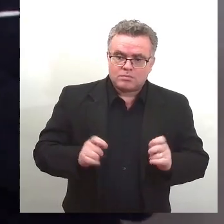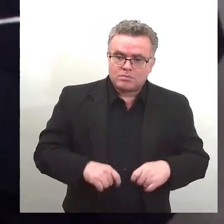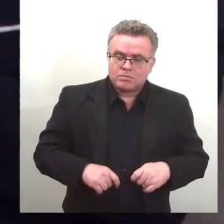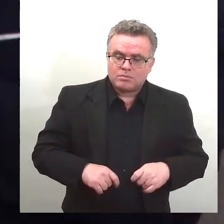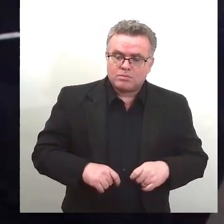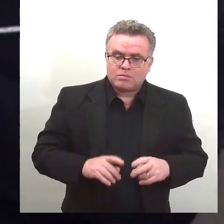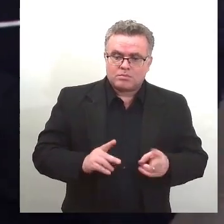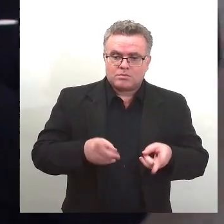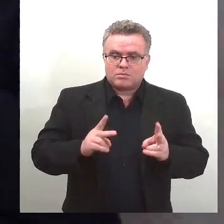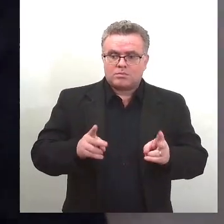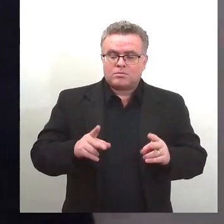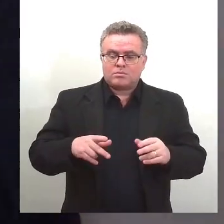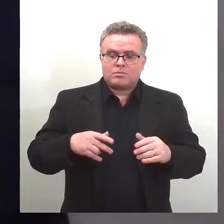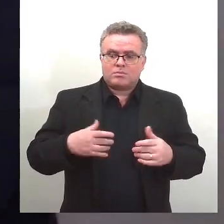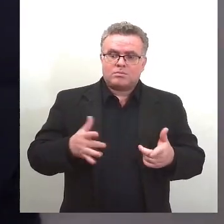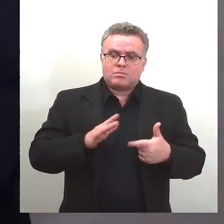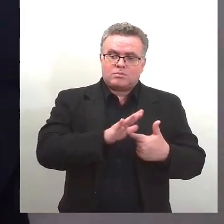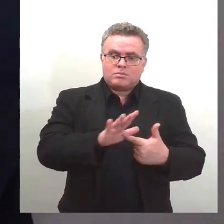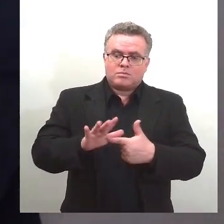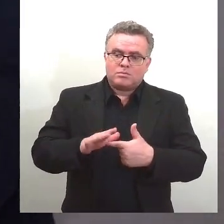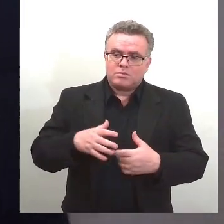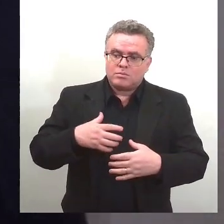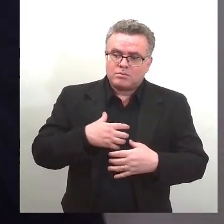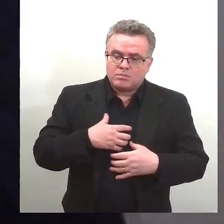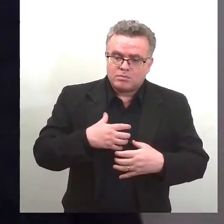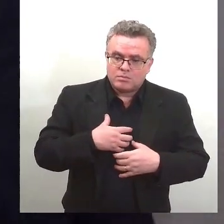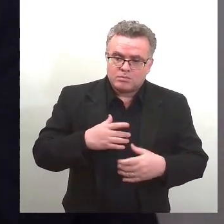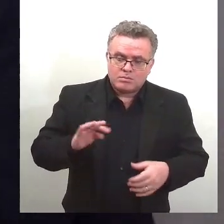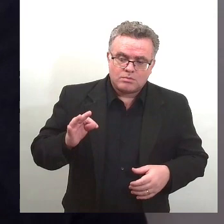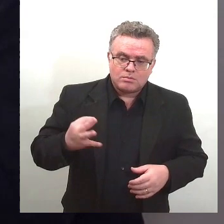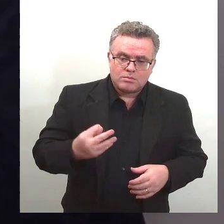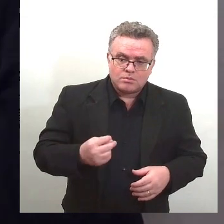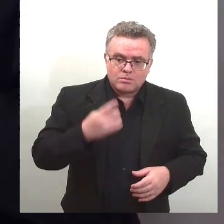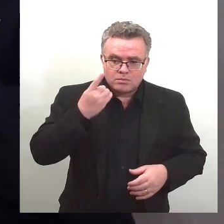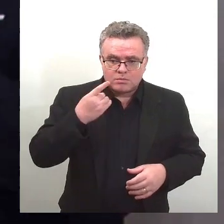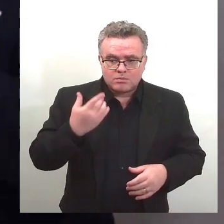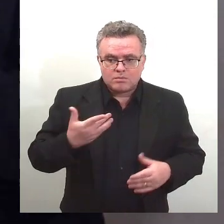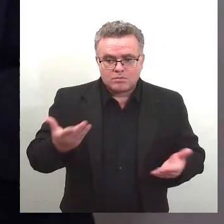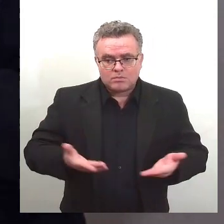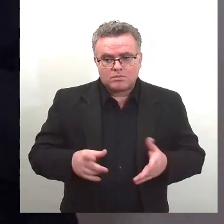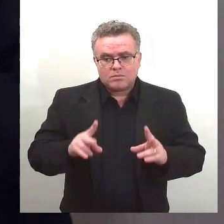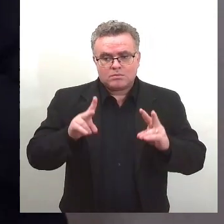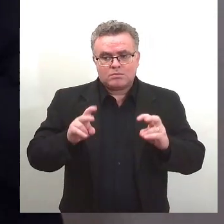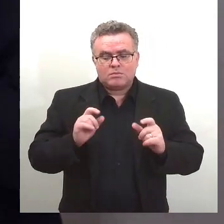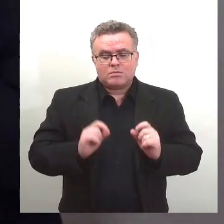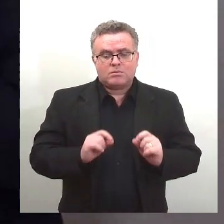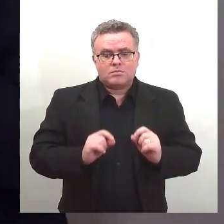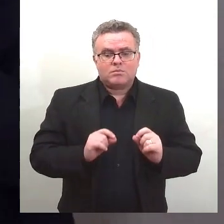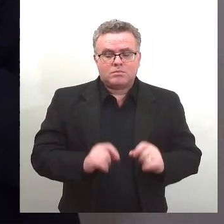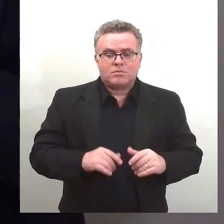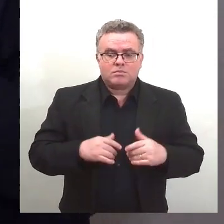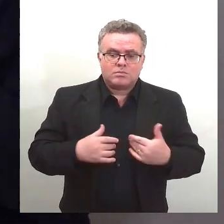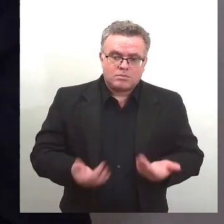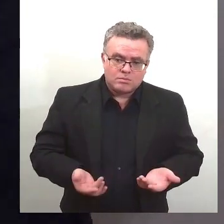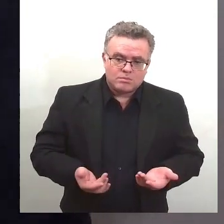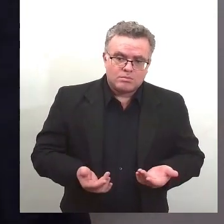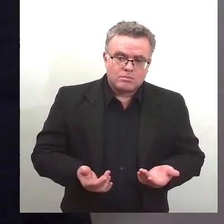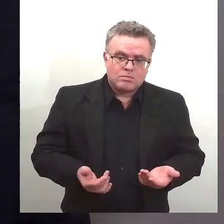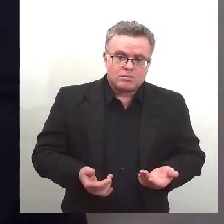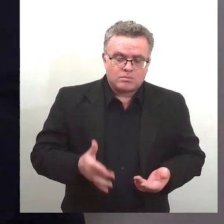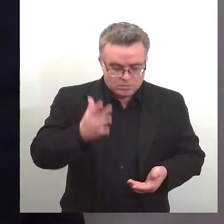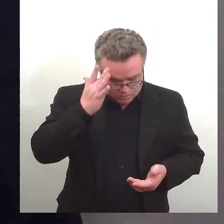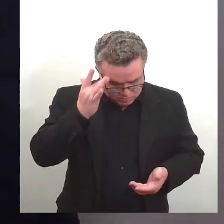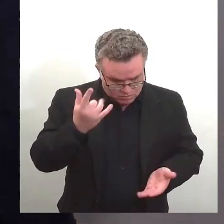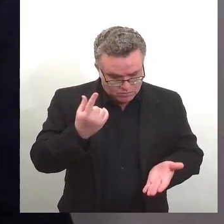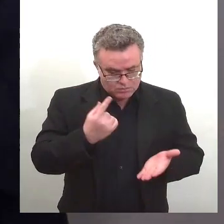a sensibilidade do parlamento estadual com o assunto. Inclusive, muito provavelmente, amanhã, uma comissão